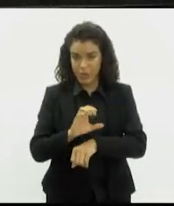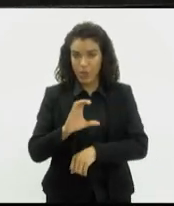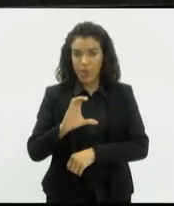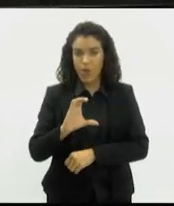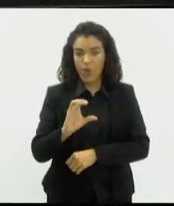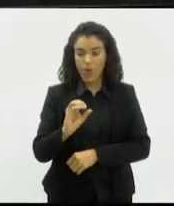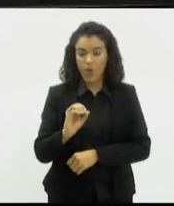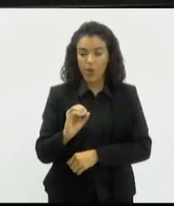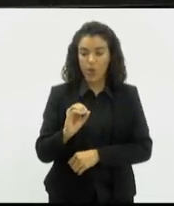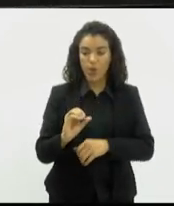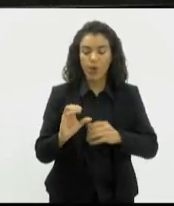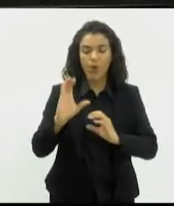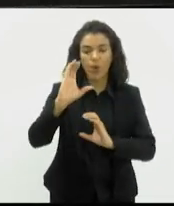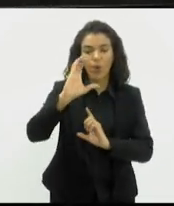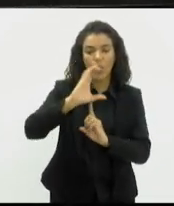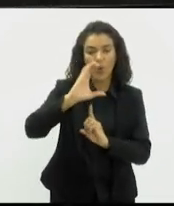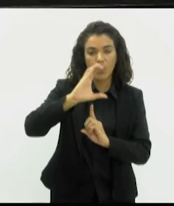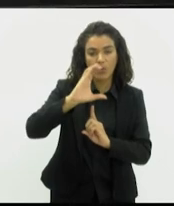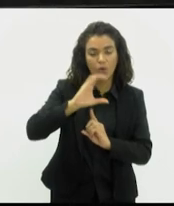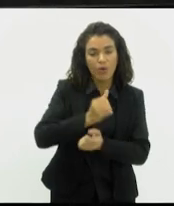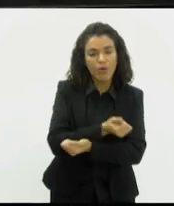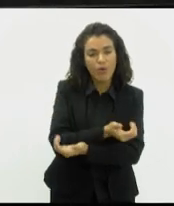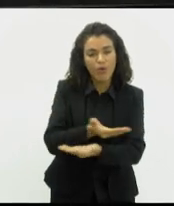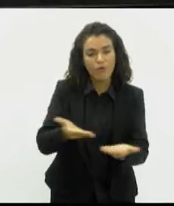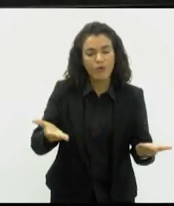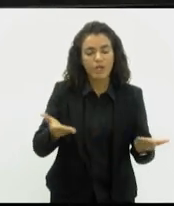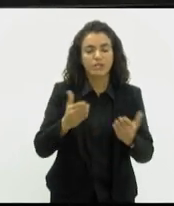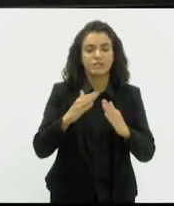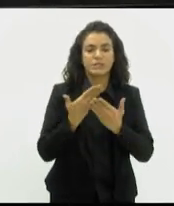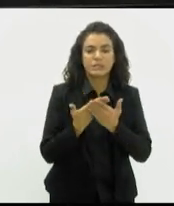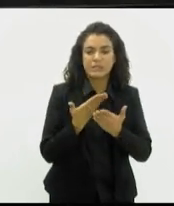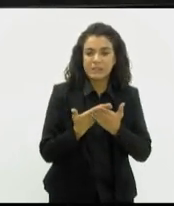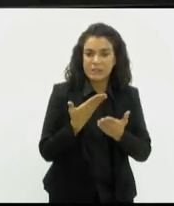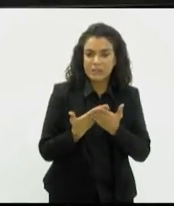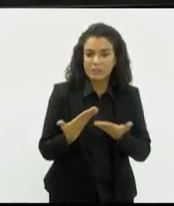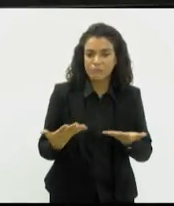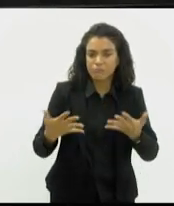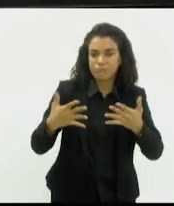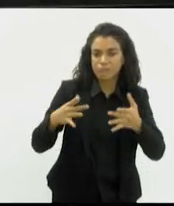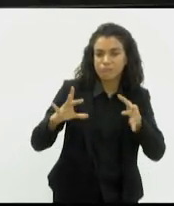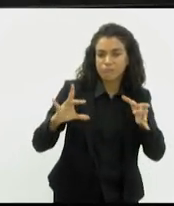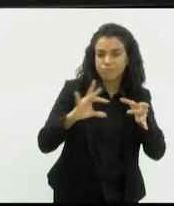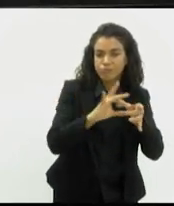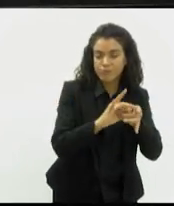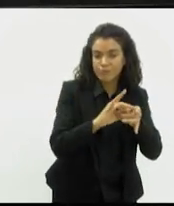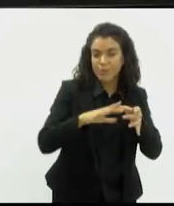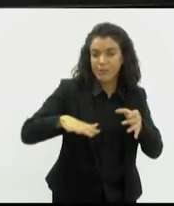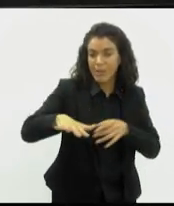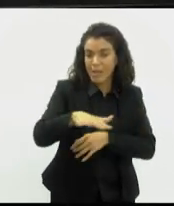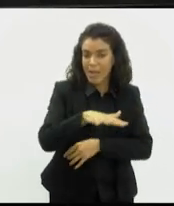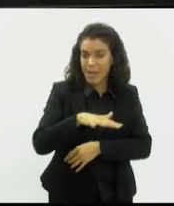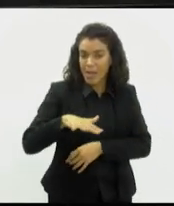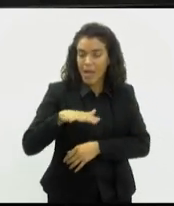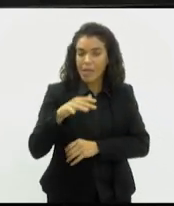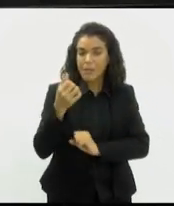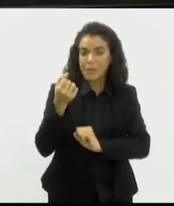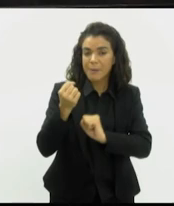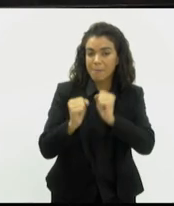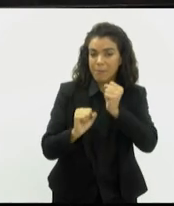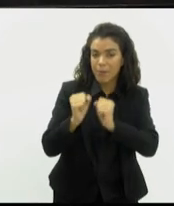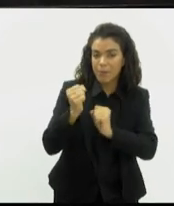Columbandê, que oferece ensino integrado à educação profissional na área de produção